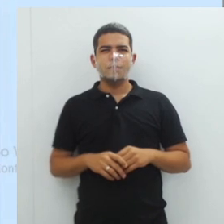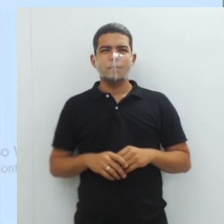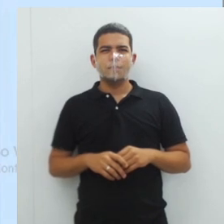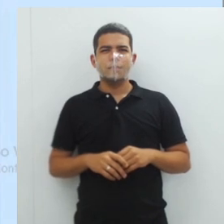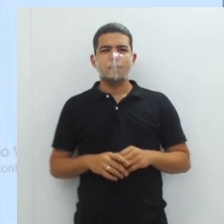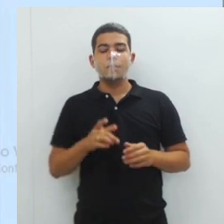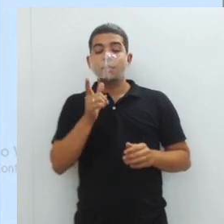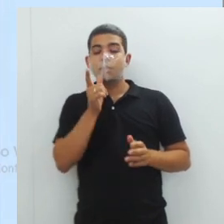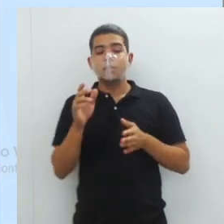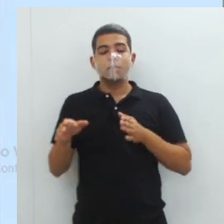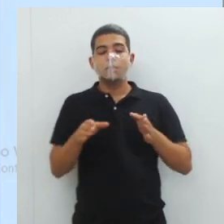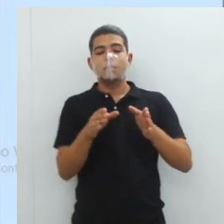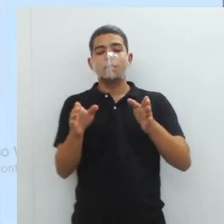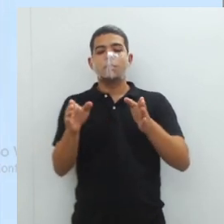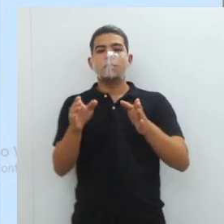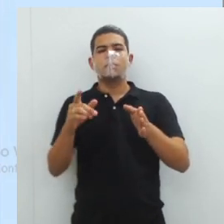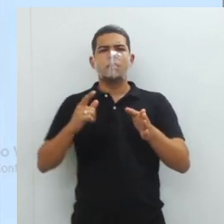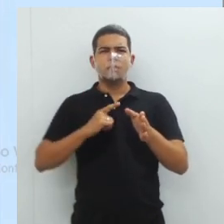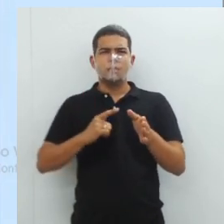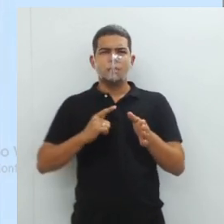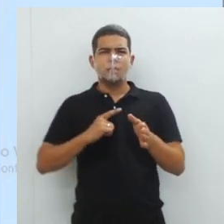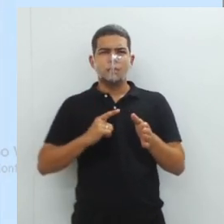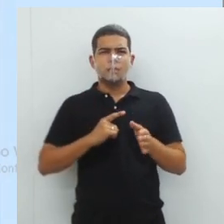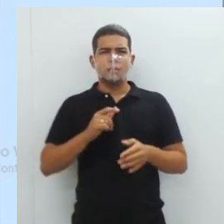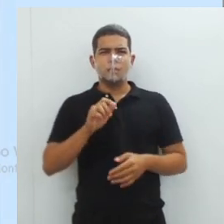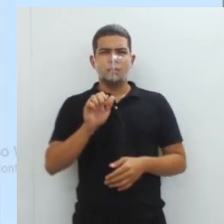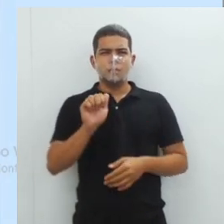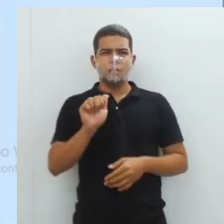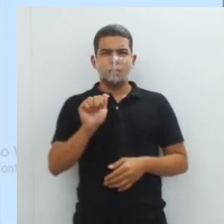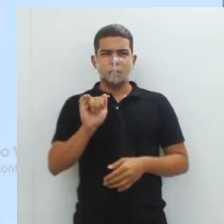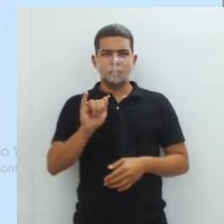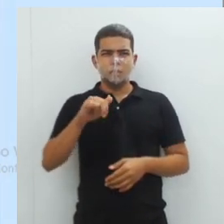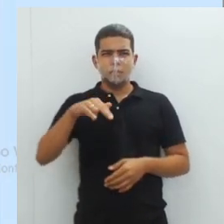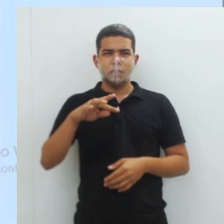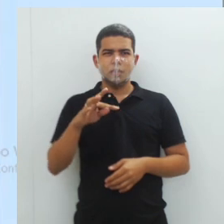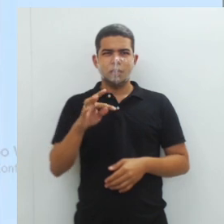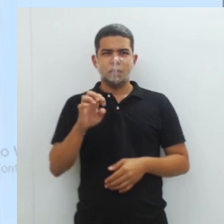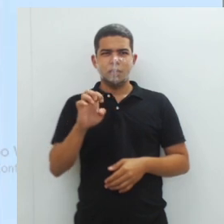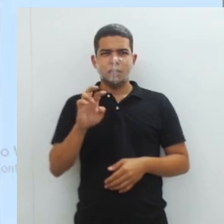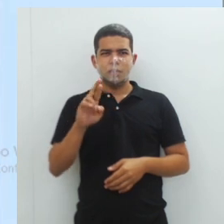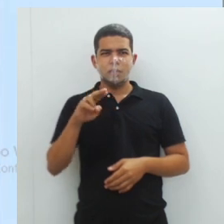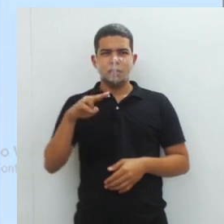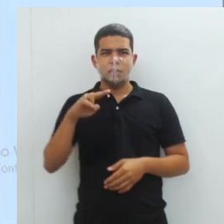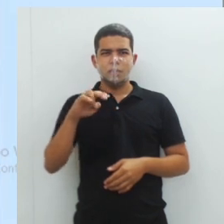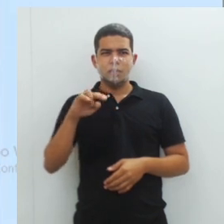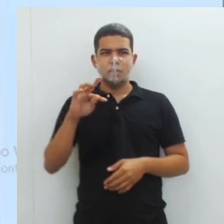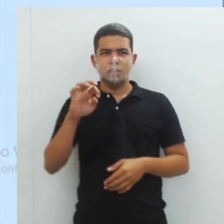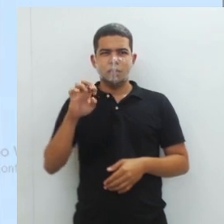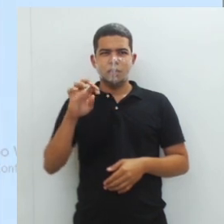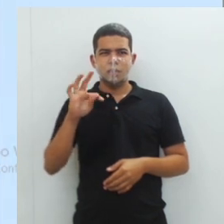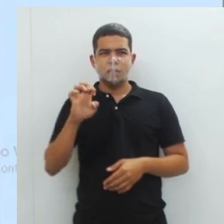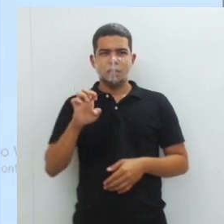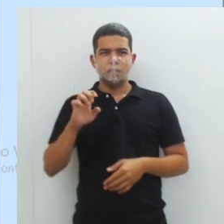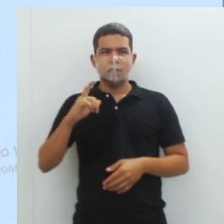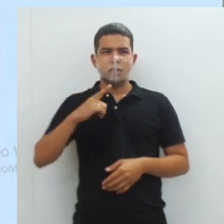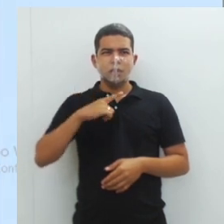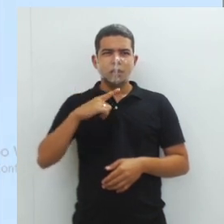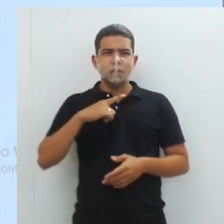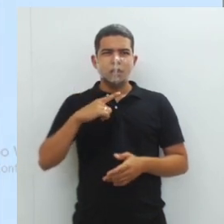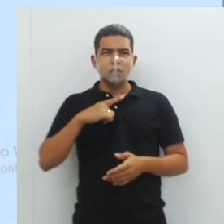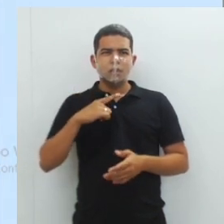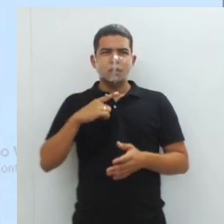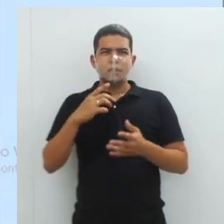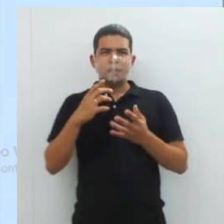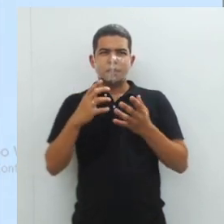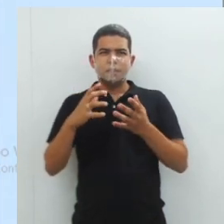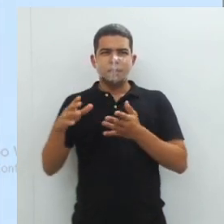A maioria dos rios da Caatinga são intermitentes, ou seja, eles secam durante determinado período do ano. E